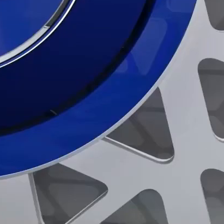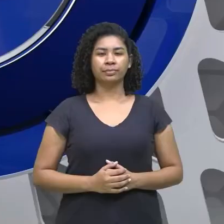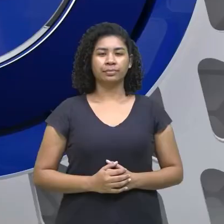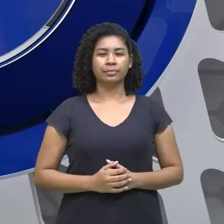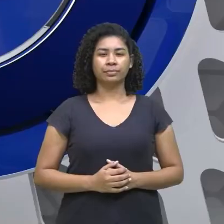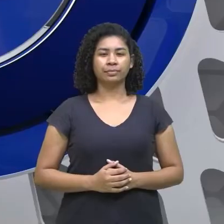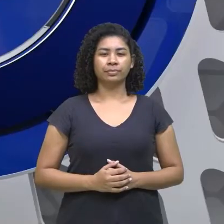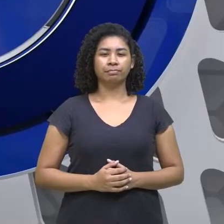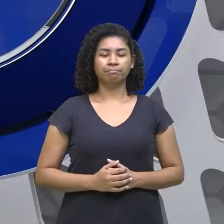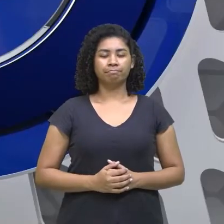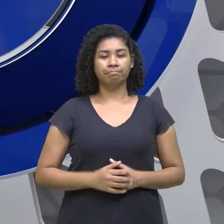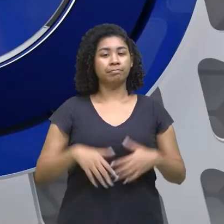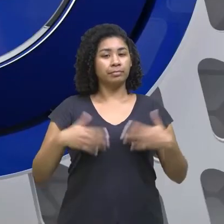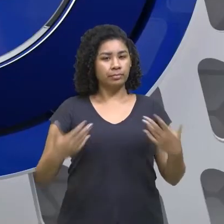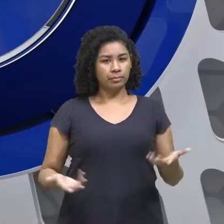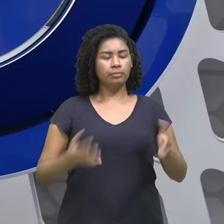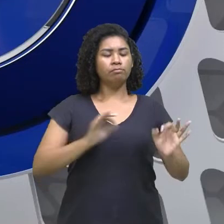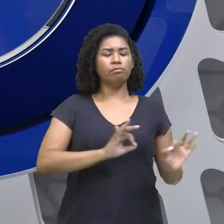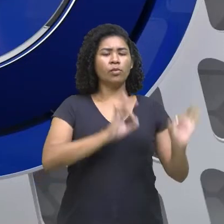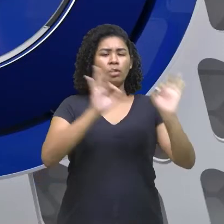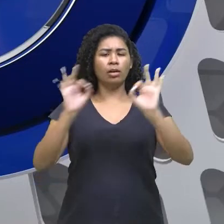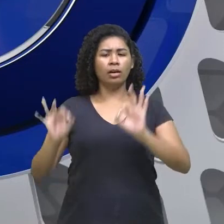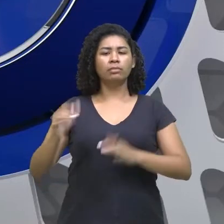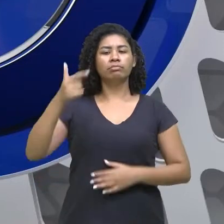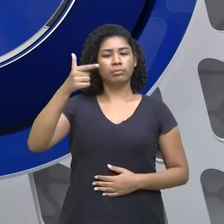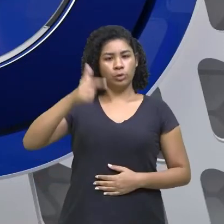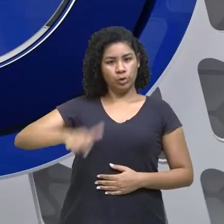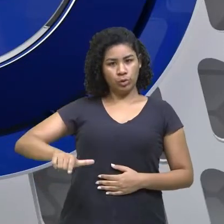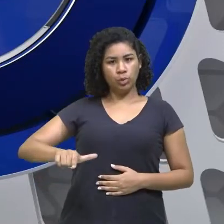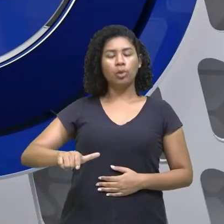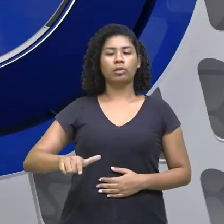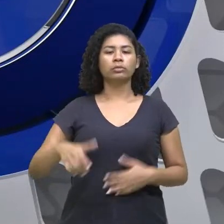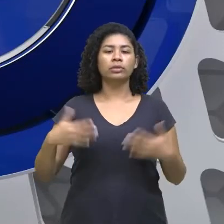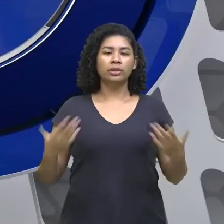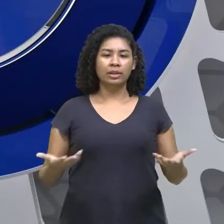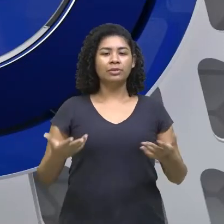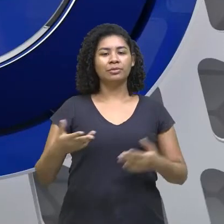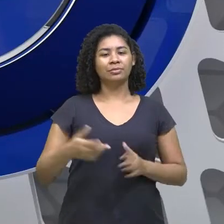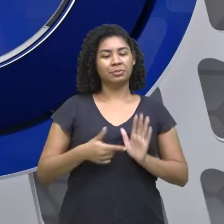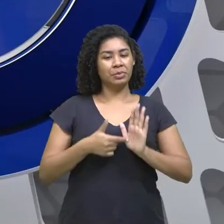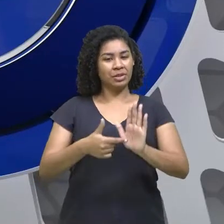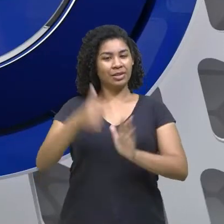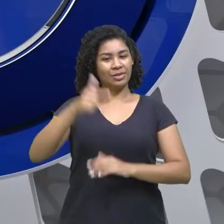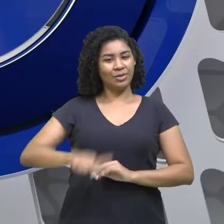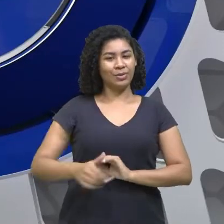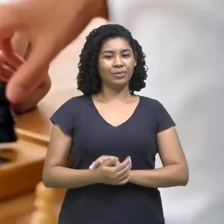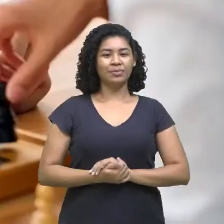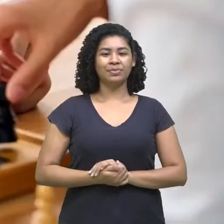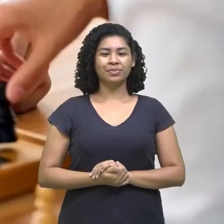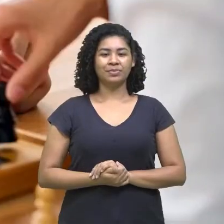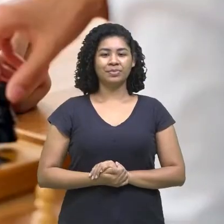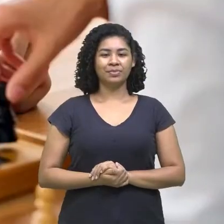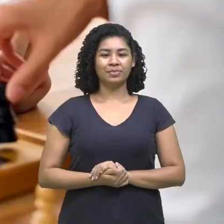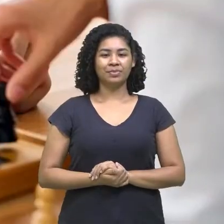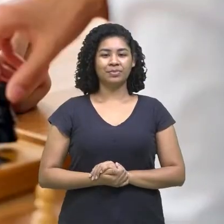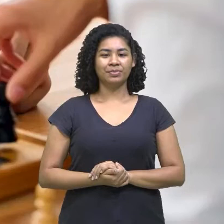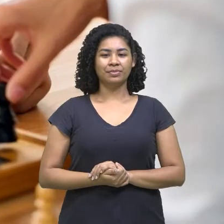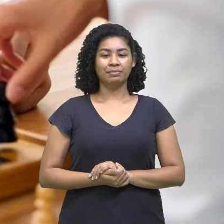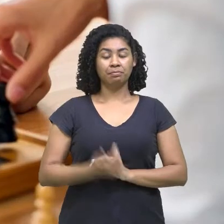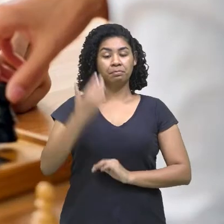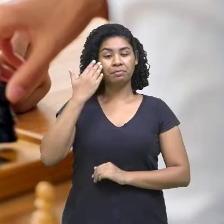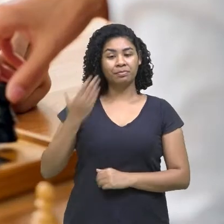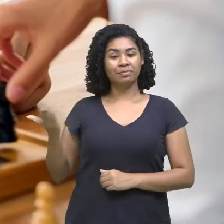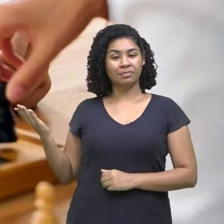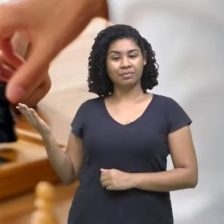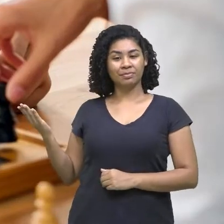Bem, então nós vamos rever o vídeo. Vou só relembrar rapidamente aí com vocês essas habilidades. Acompanhe. Então, olha só, o